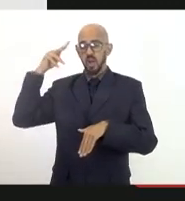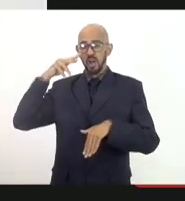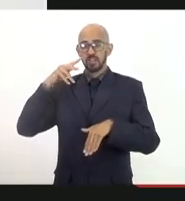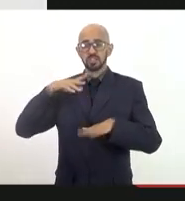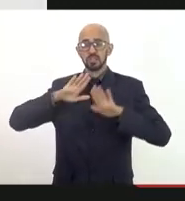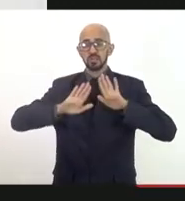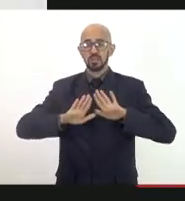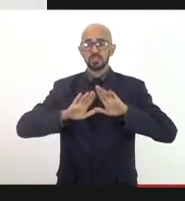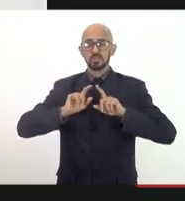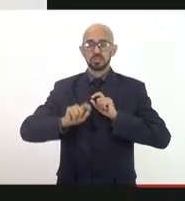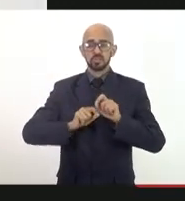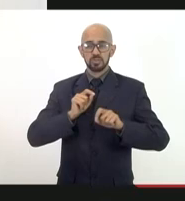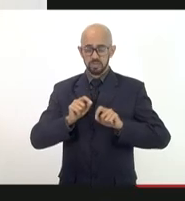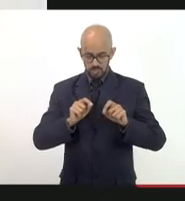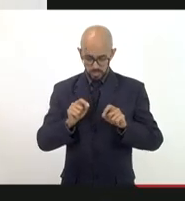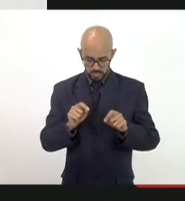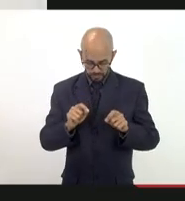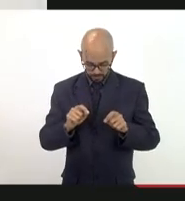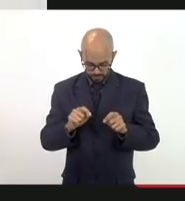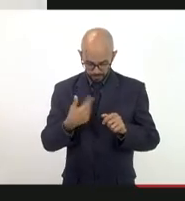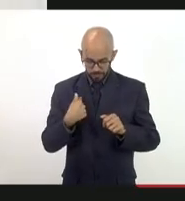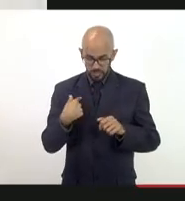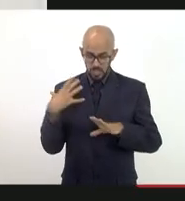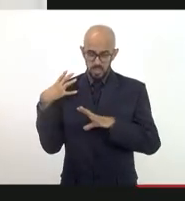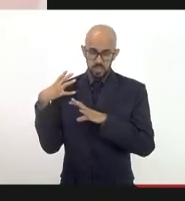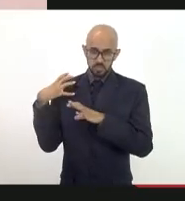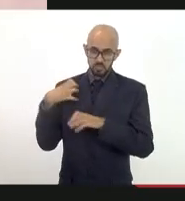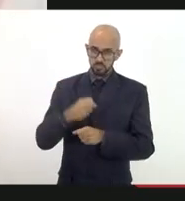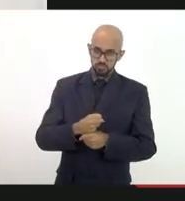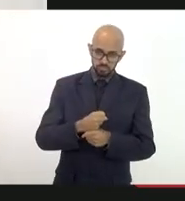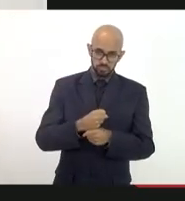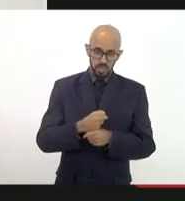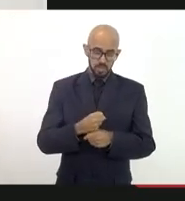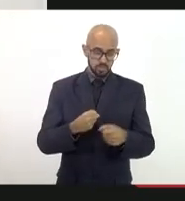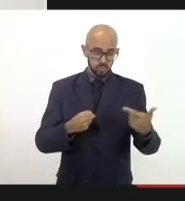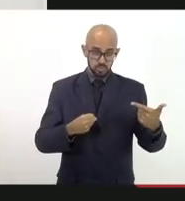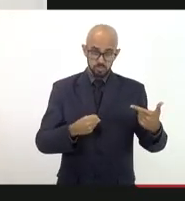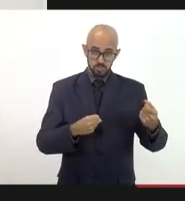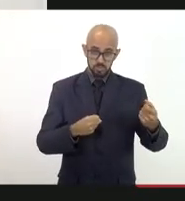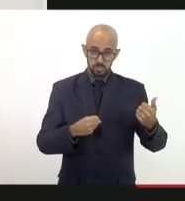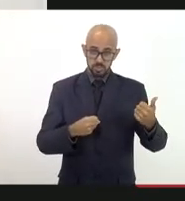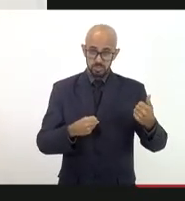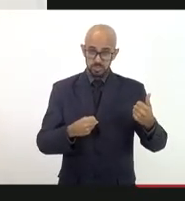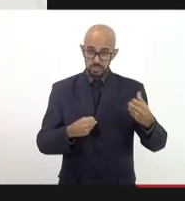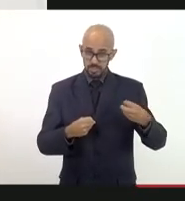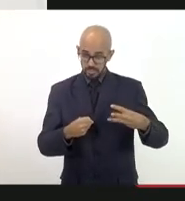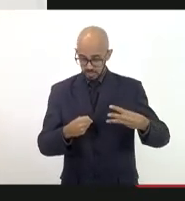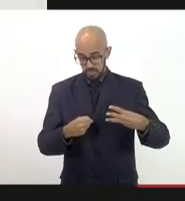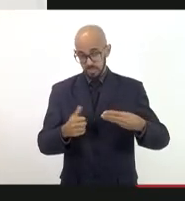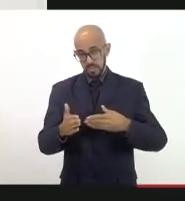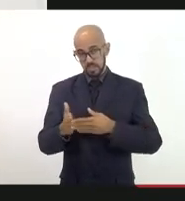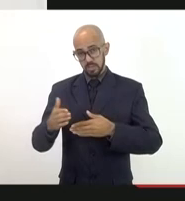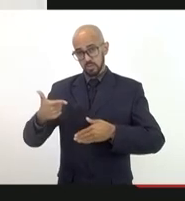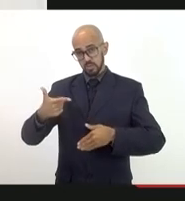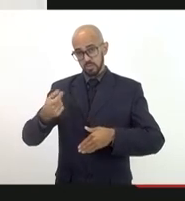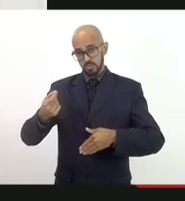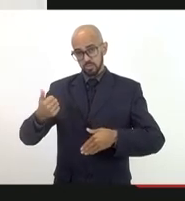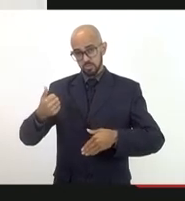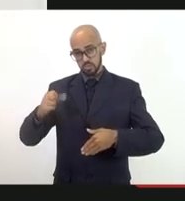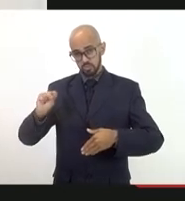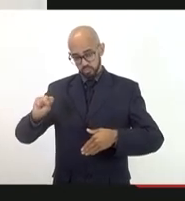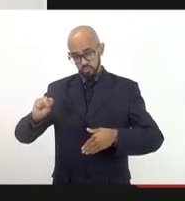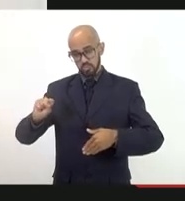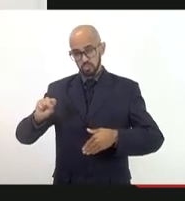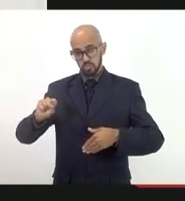enfim. Uma série histórica que eu pude apurar alguns dados, entre 2013 e 2018, a queda que nós tivemos a partir de